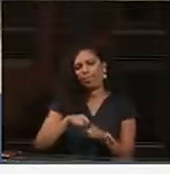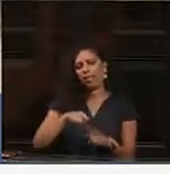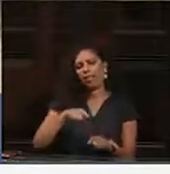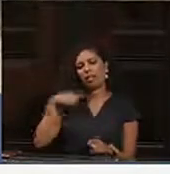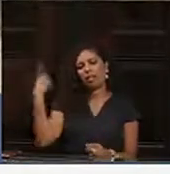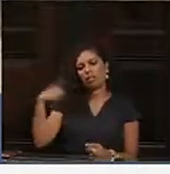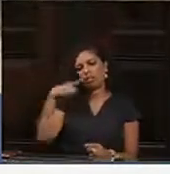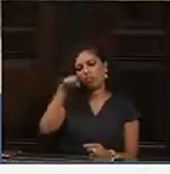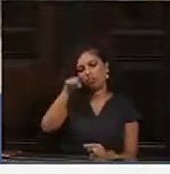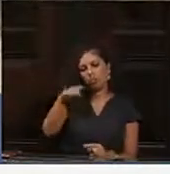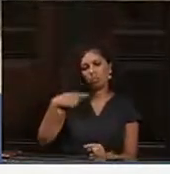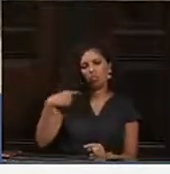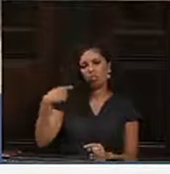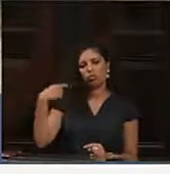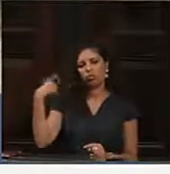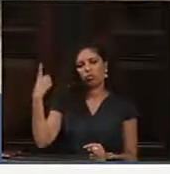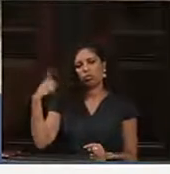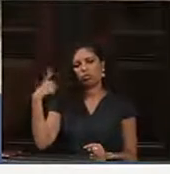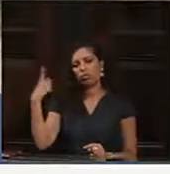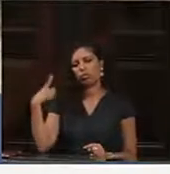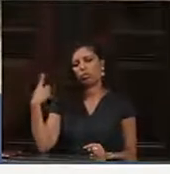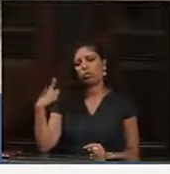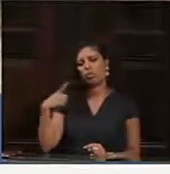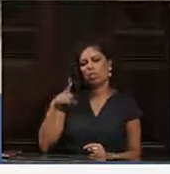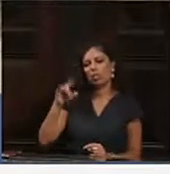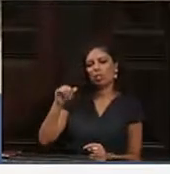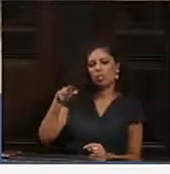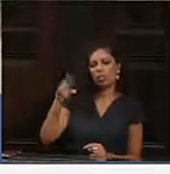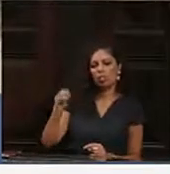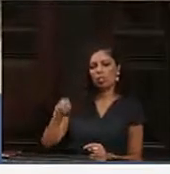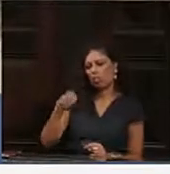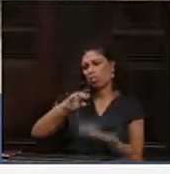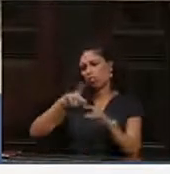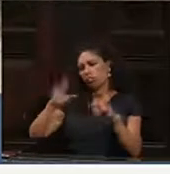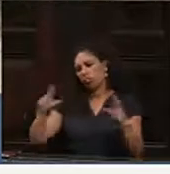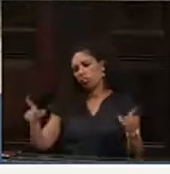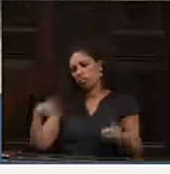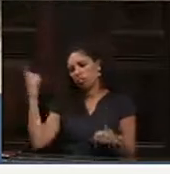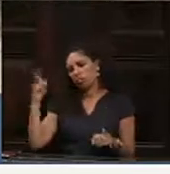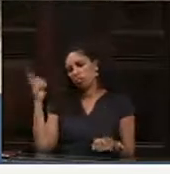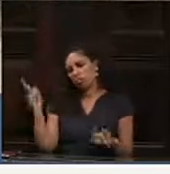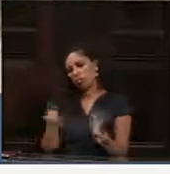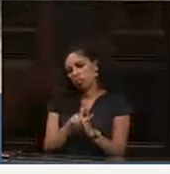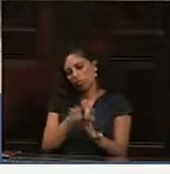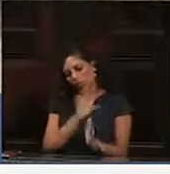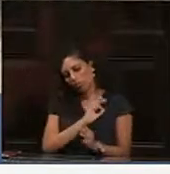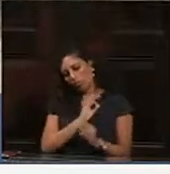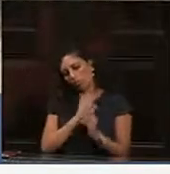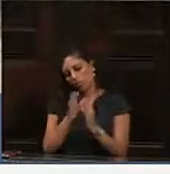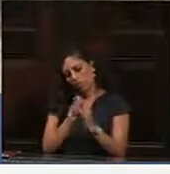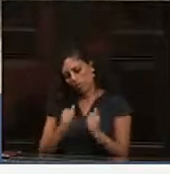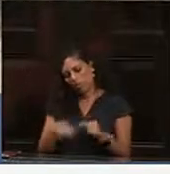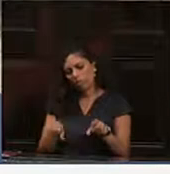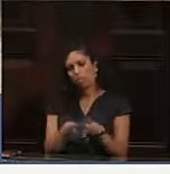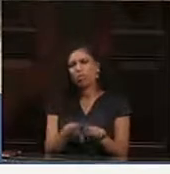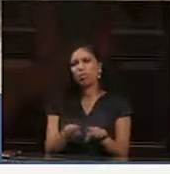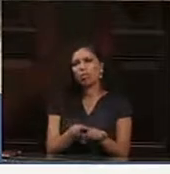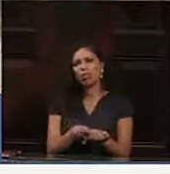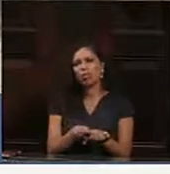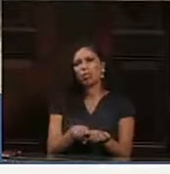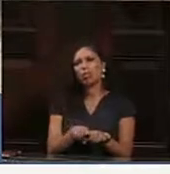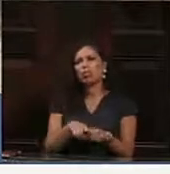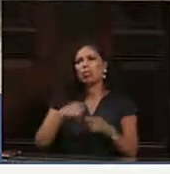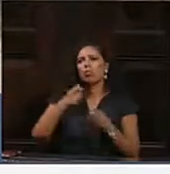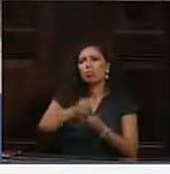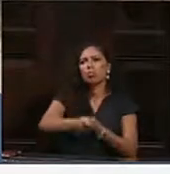o Marcelo do Seu Dino, Coronel Salema, né, os outros colegas, que peçam também, vamos